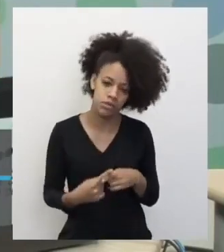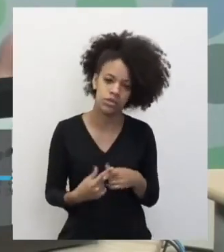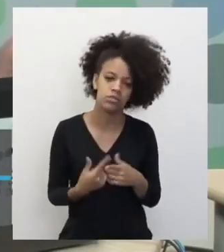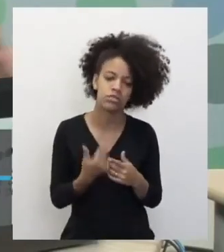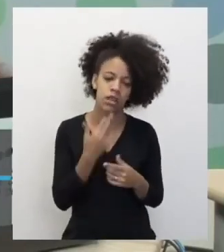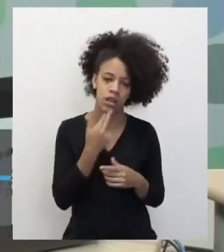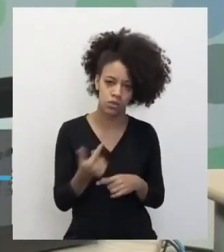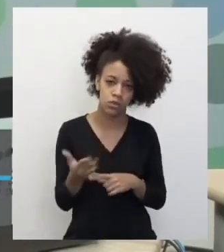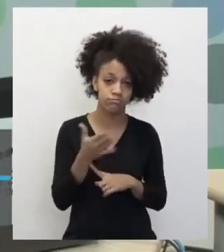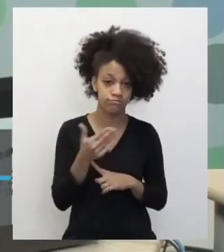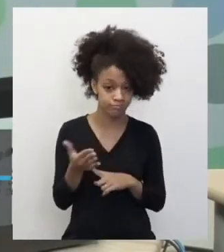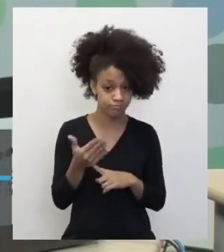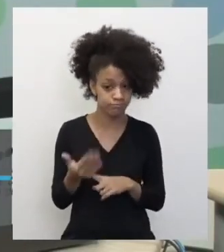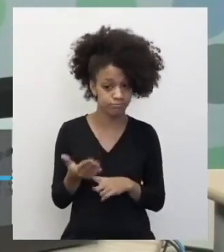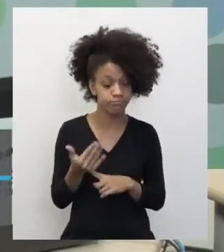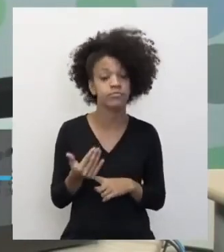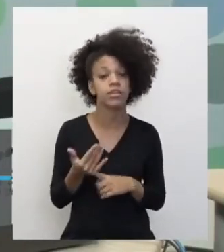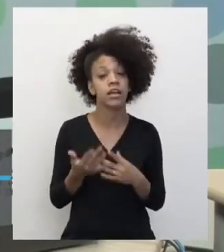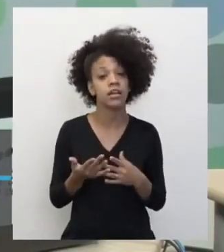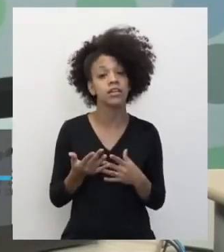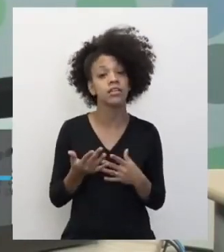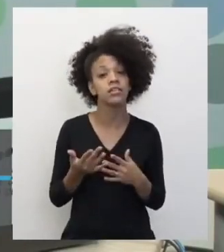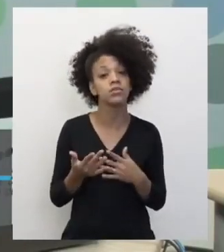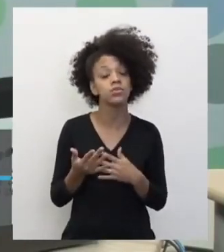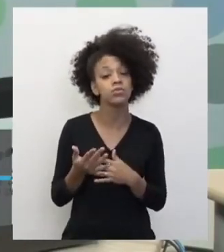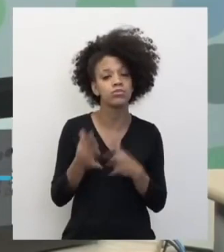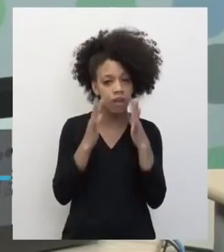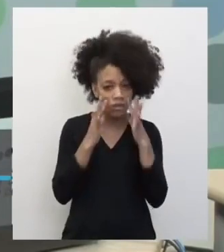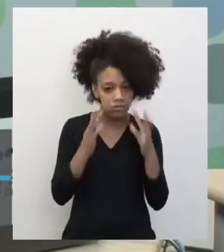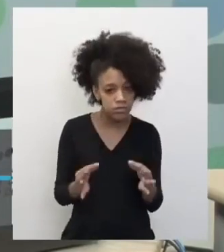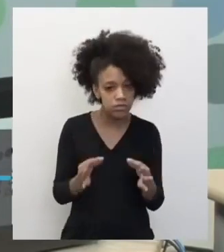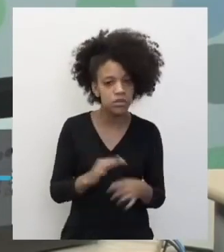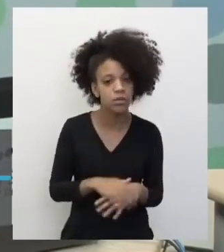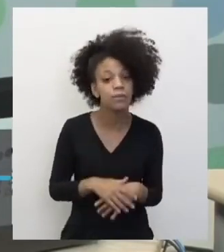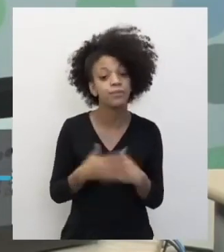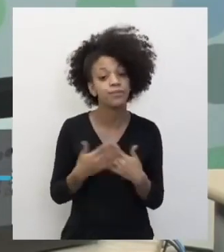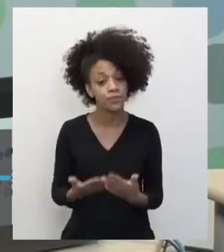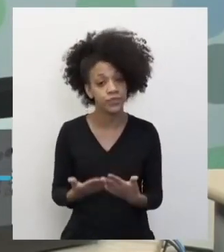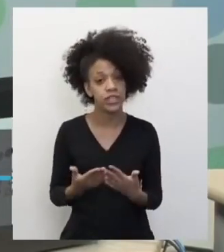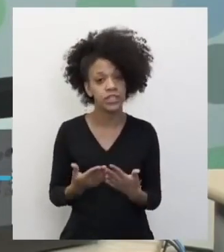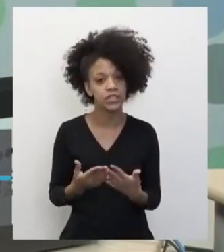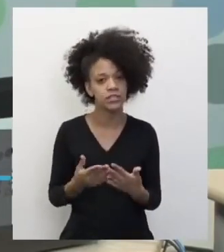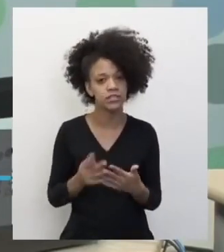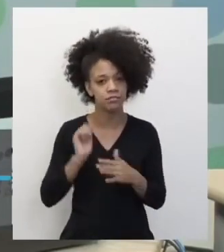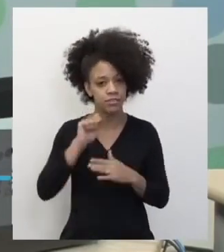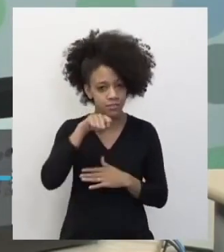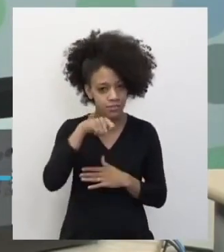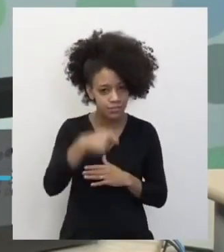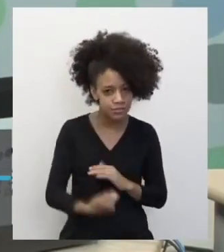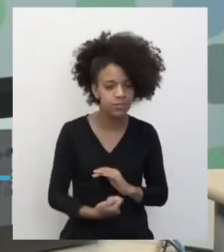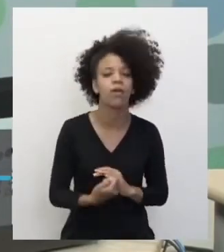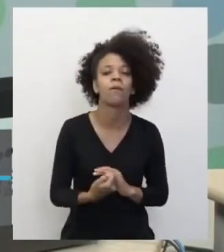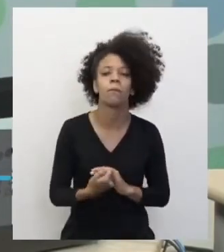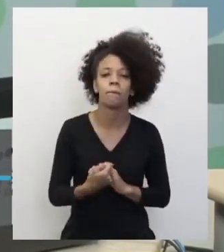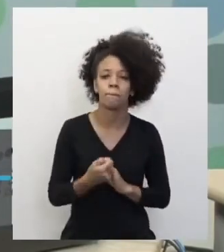das bandeiras, e isso chamou muita atenção, porque esse símbolozinho agora marcou, né? Para sempre. O símbolozinho